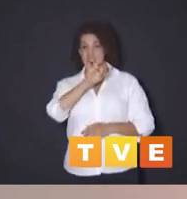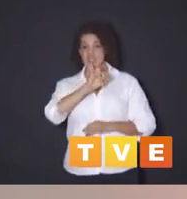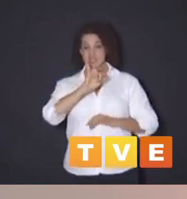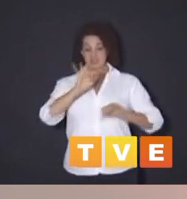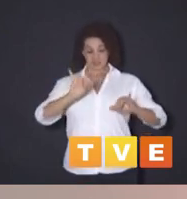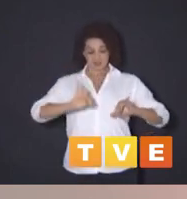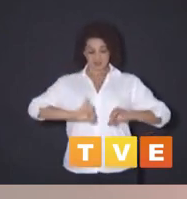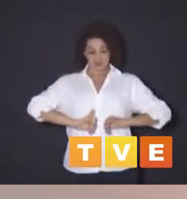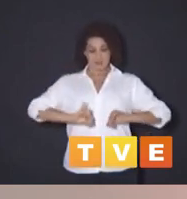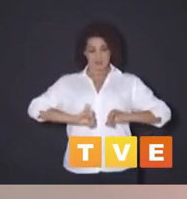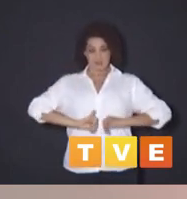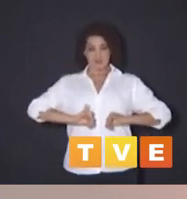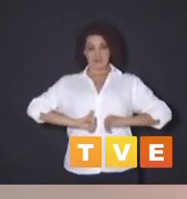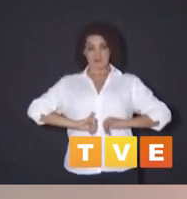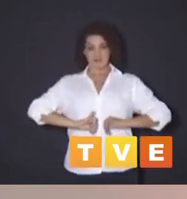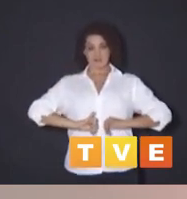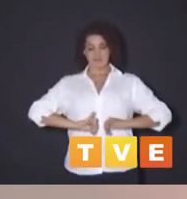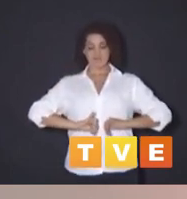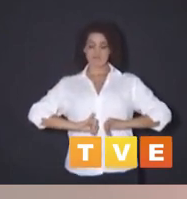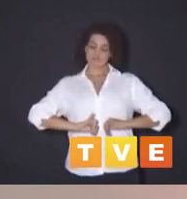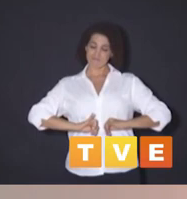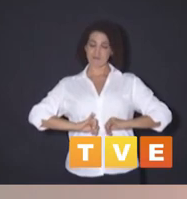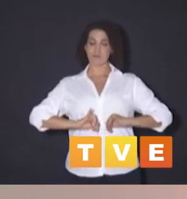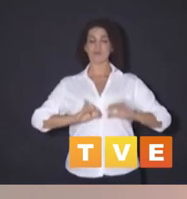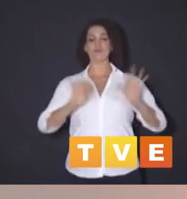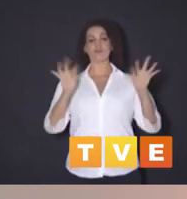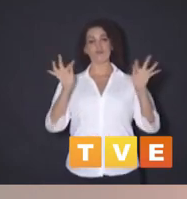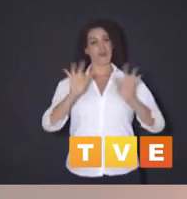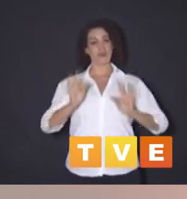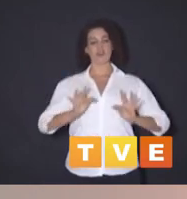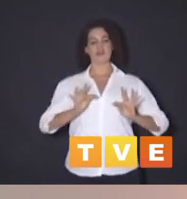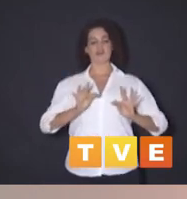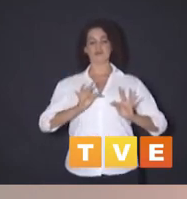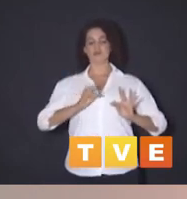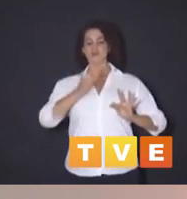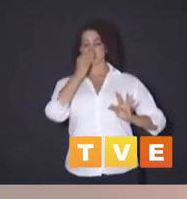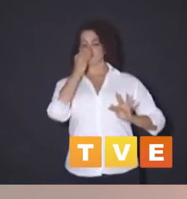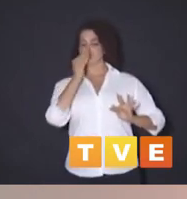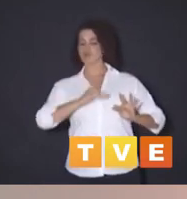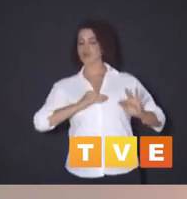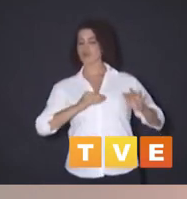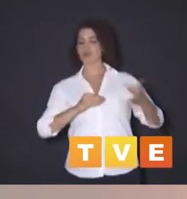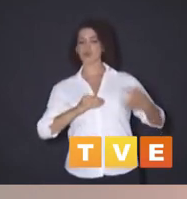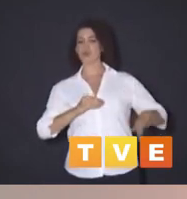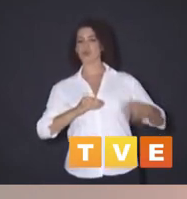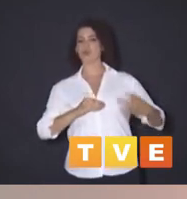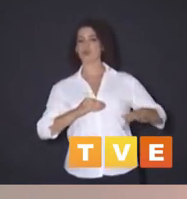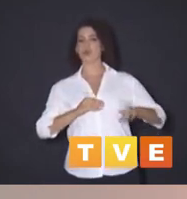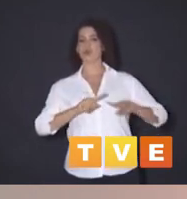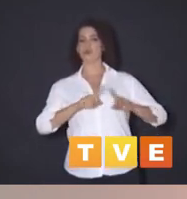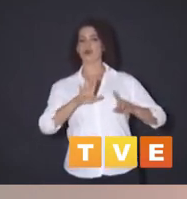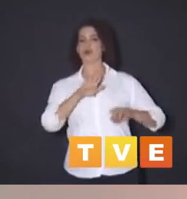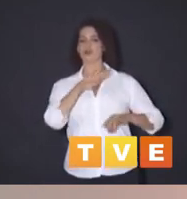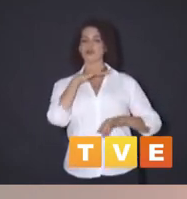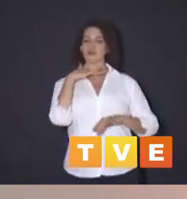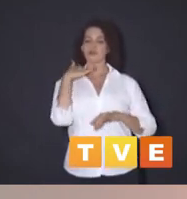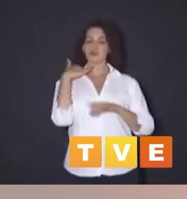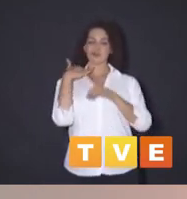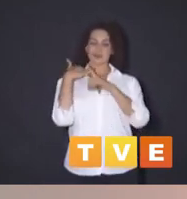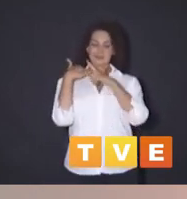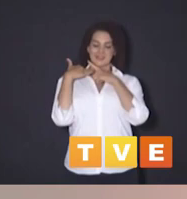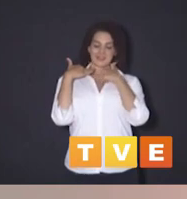possa feliz indiferente à dor morrer sorrindo amor murar